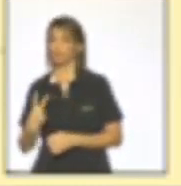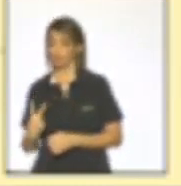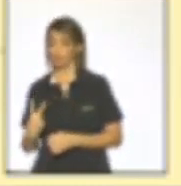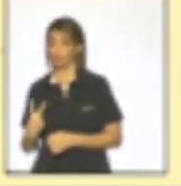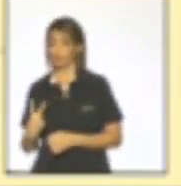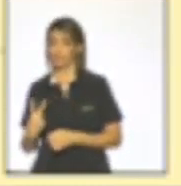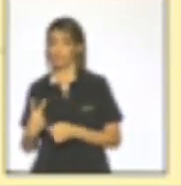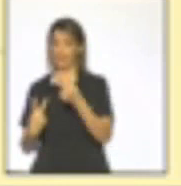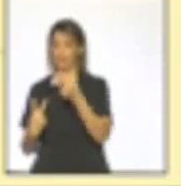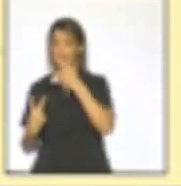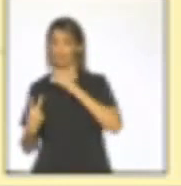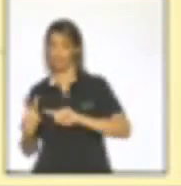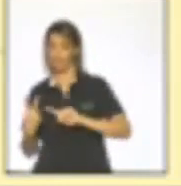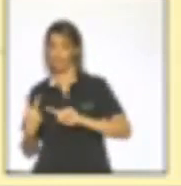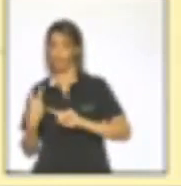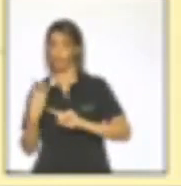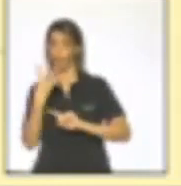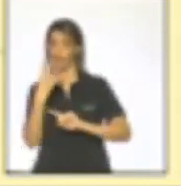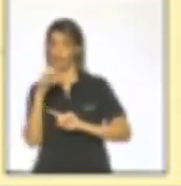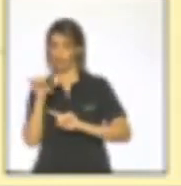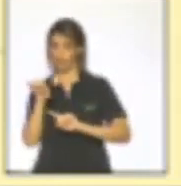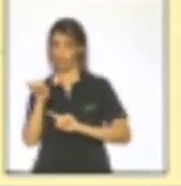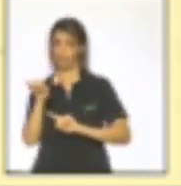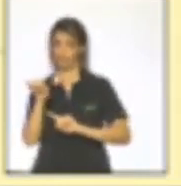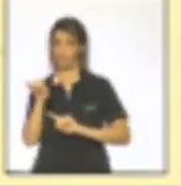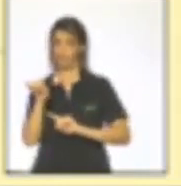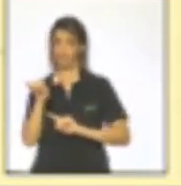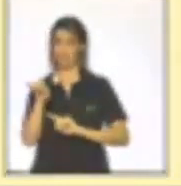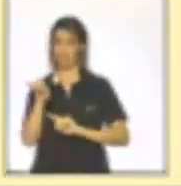Desce o 49.